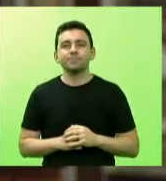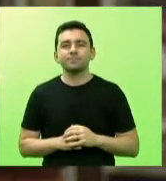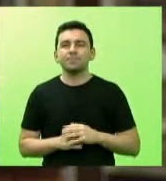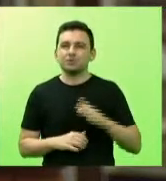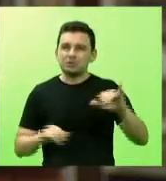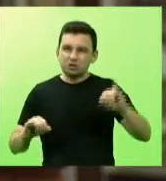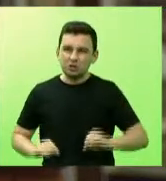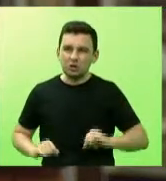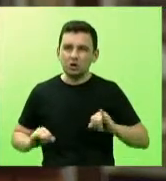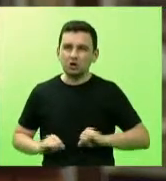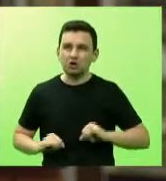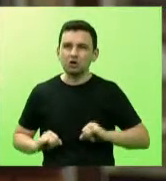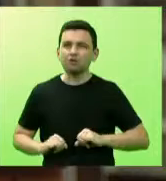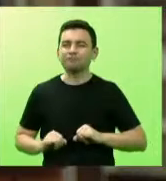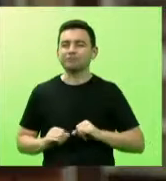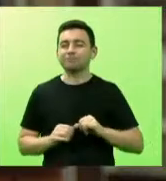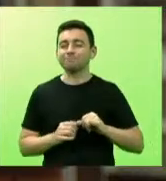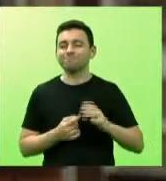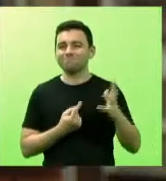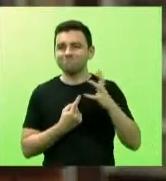mesmo sofrendo a tentação